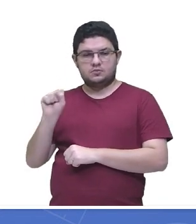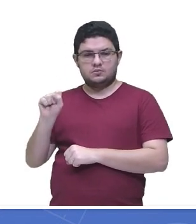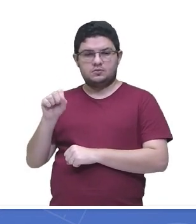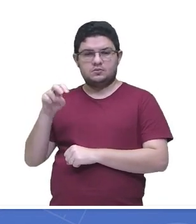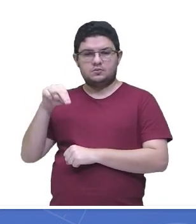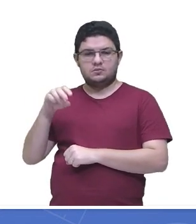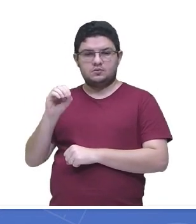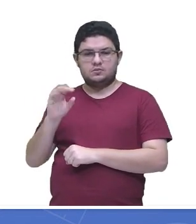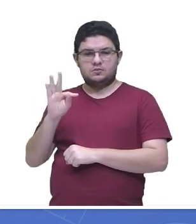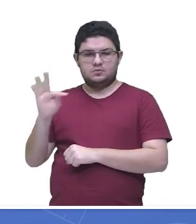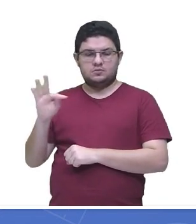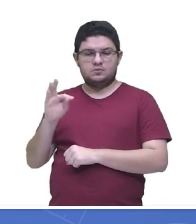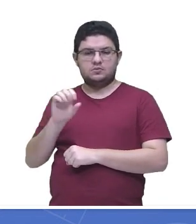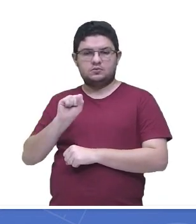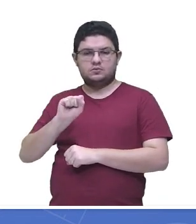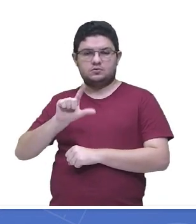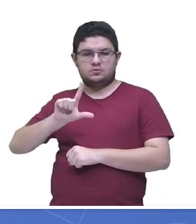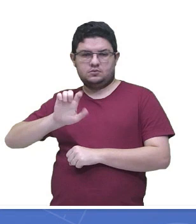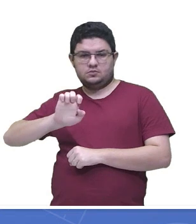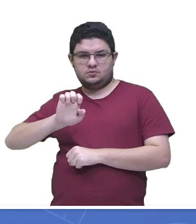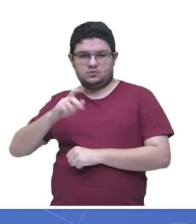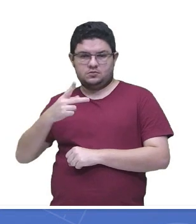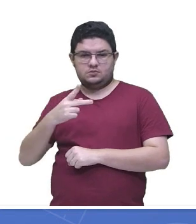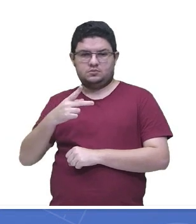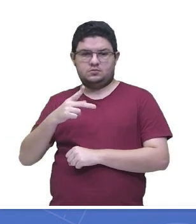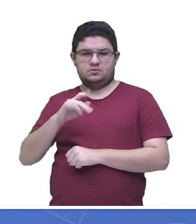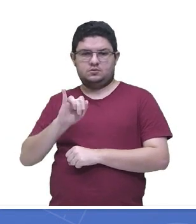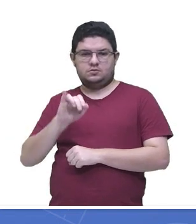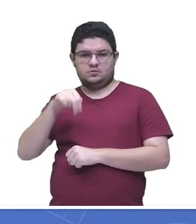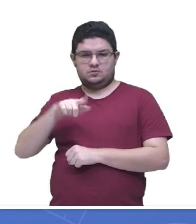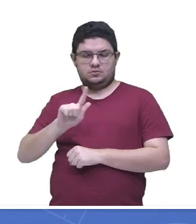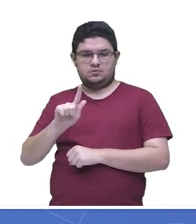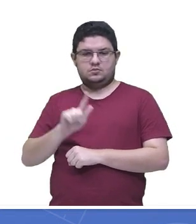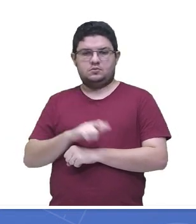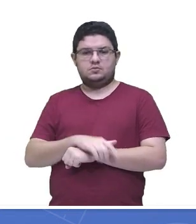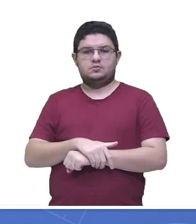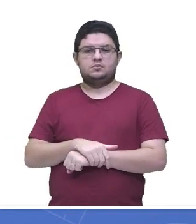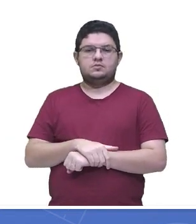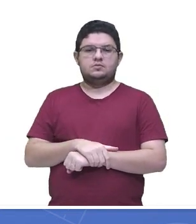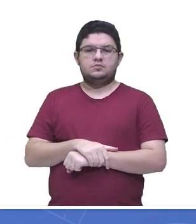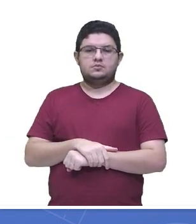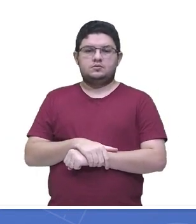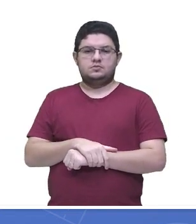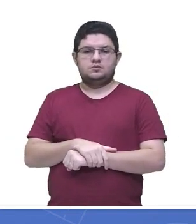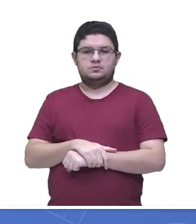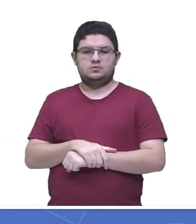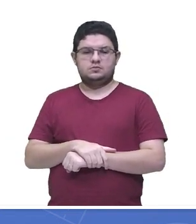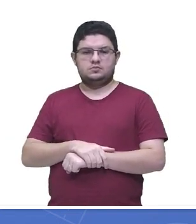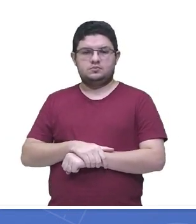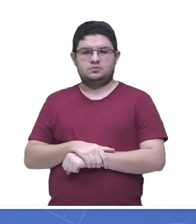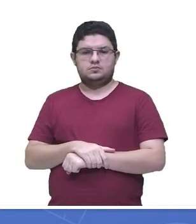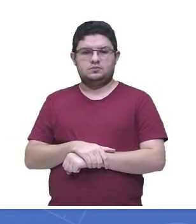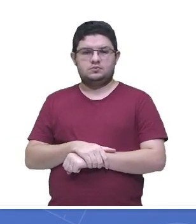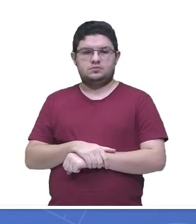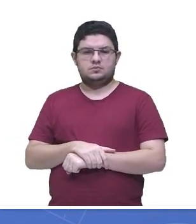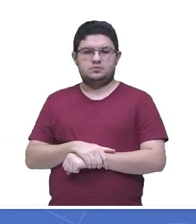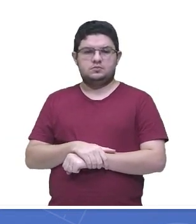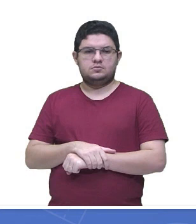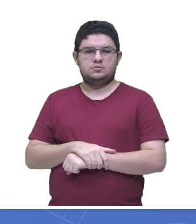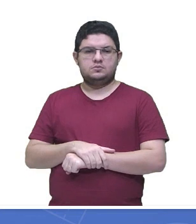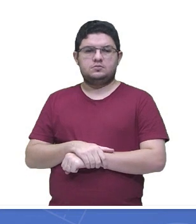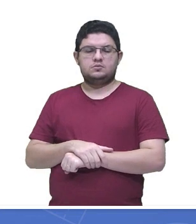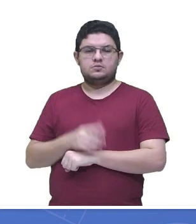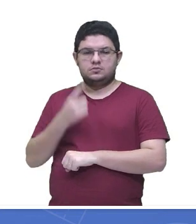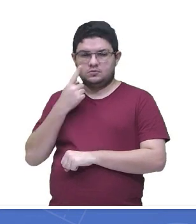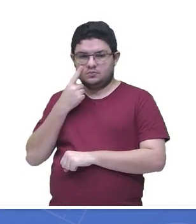sleeping. Ela não estava dormindo. She was not sleeping. Ela não estava dormindo. They were